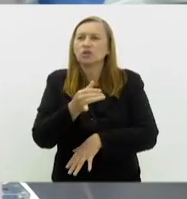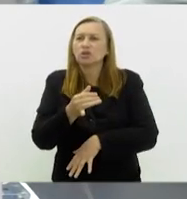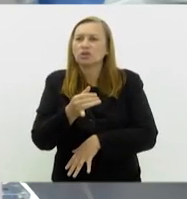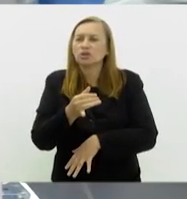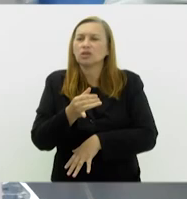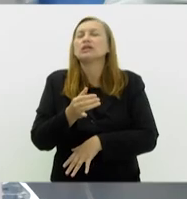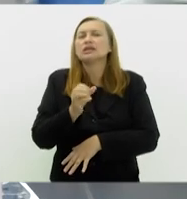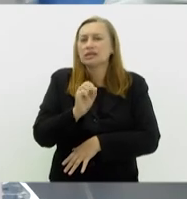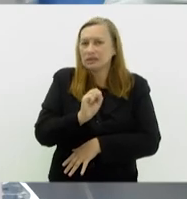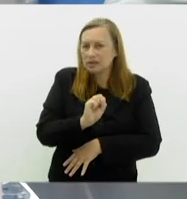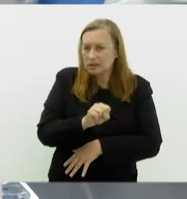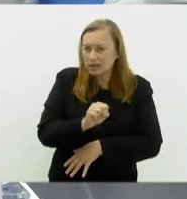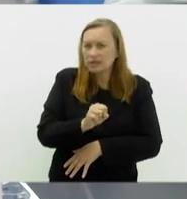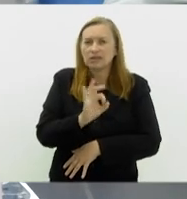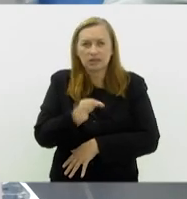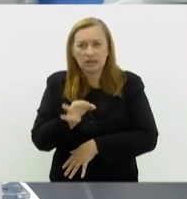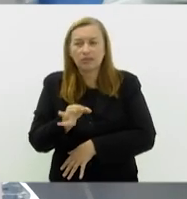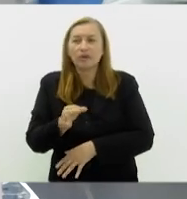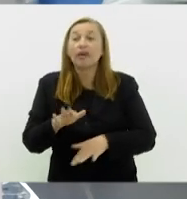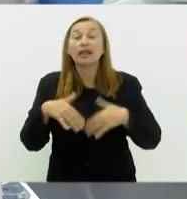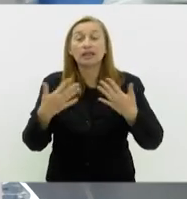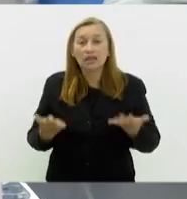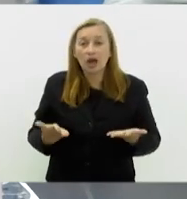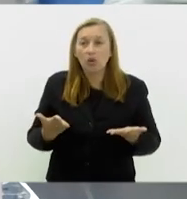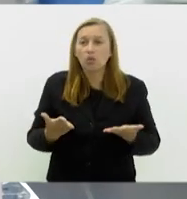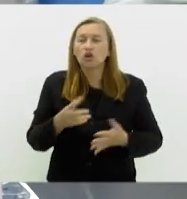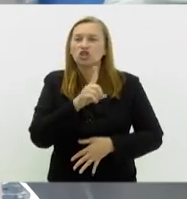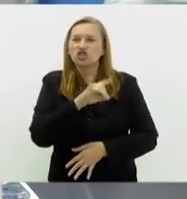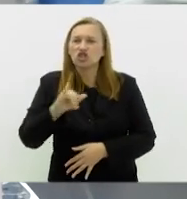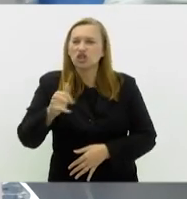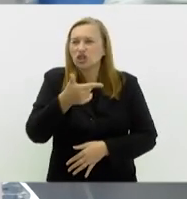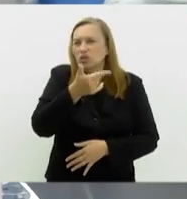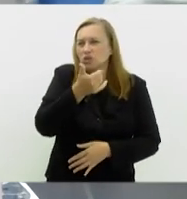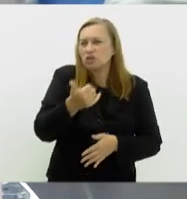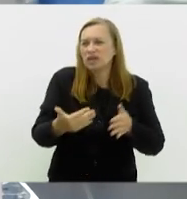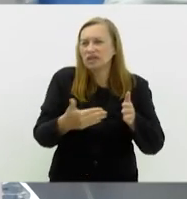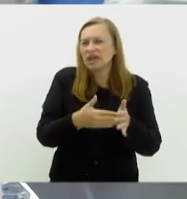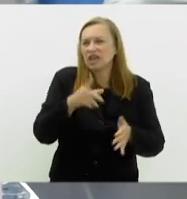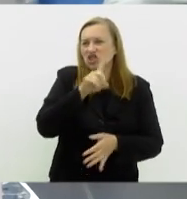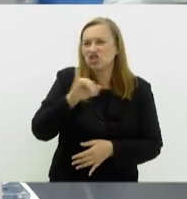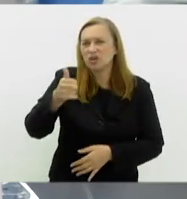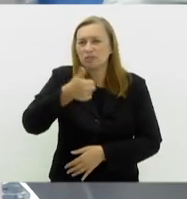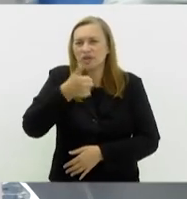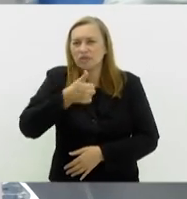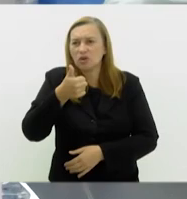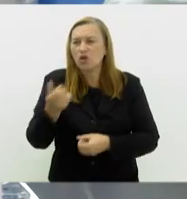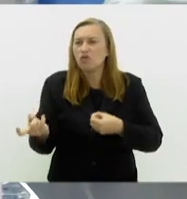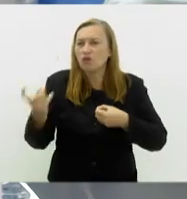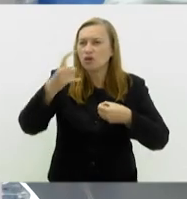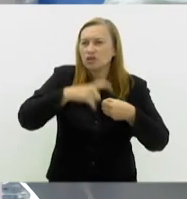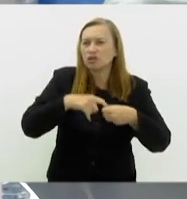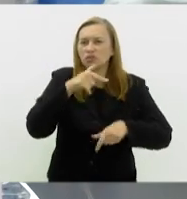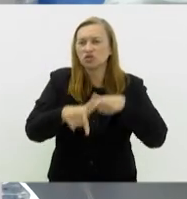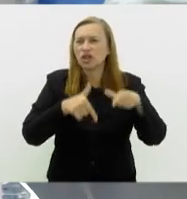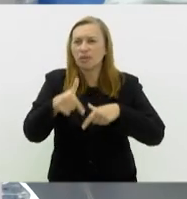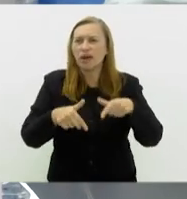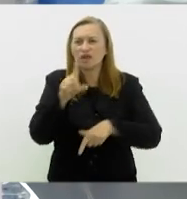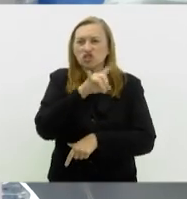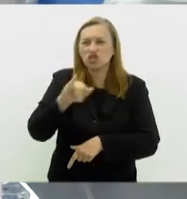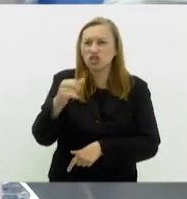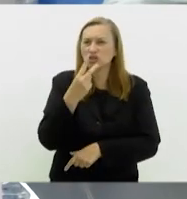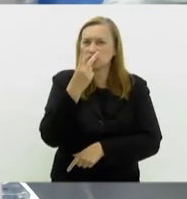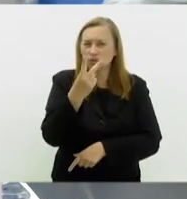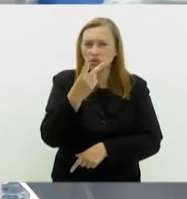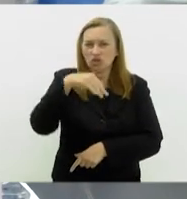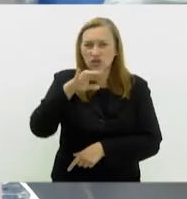estudado exatamente então seria do dia 12 ao dia primeiro então retoma os trabalhos no dia 2